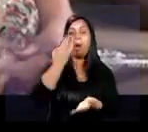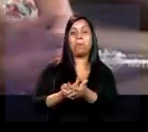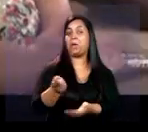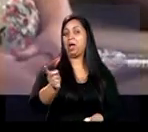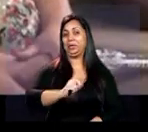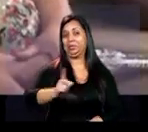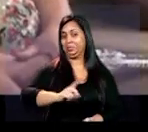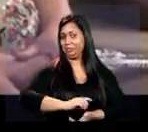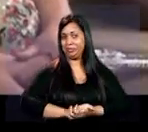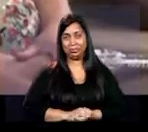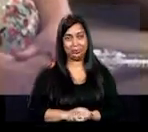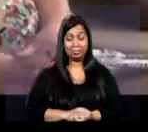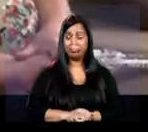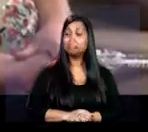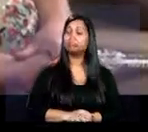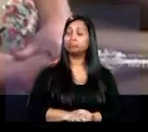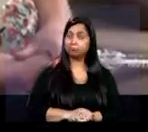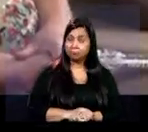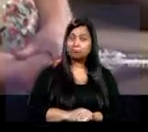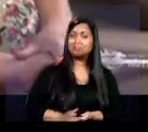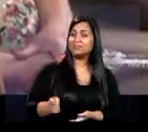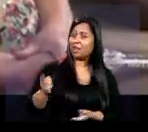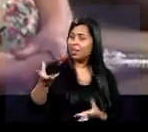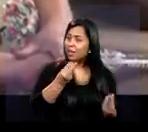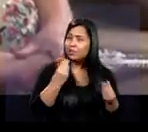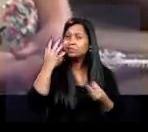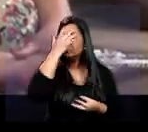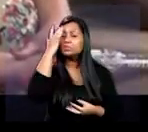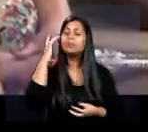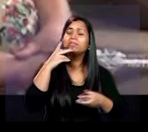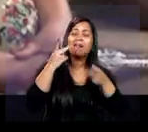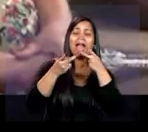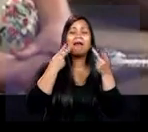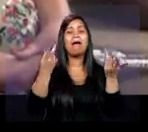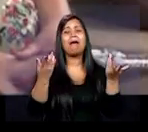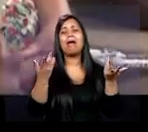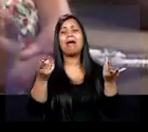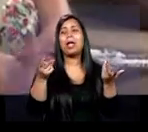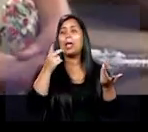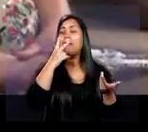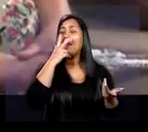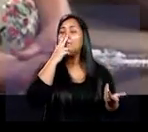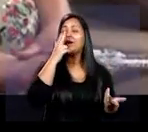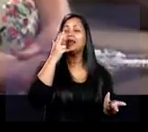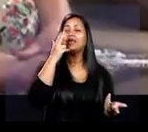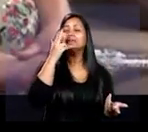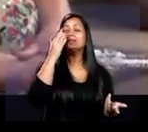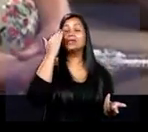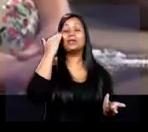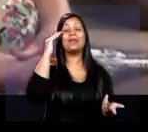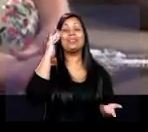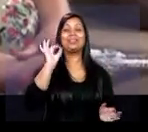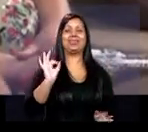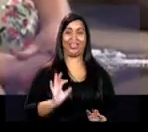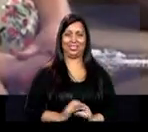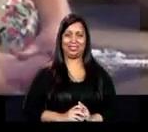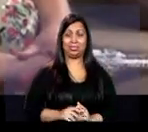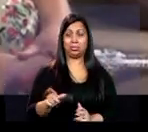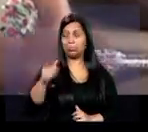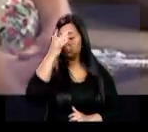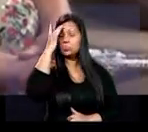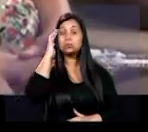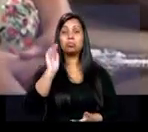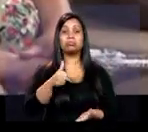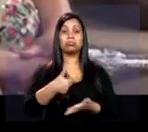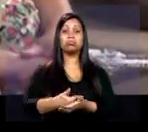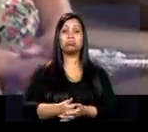não acredita, não tem, assim, as pessoas, a gente fala, às vezes a pessoa acha que não tem noção de uma pessoa que nem